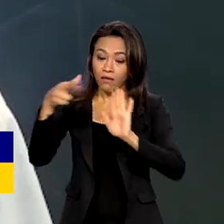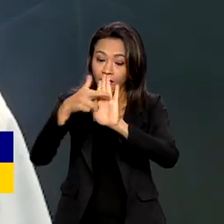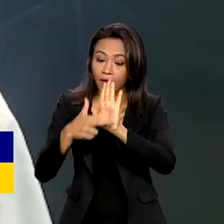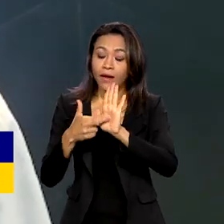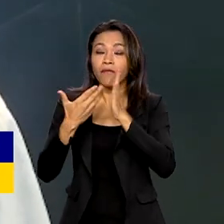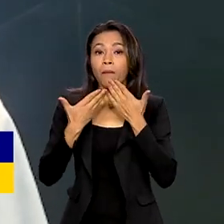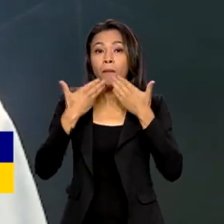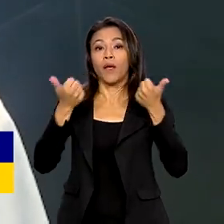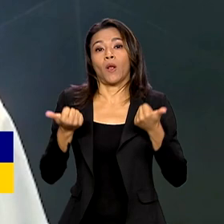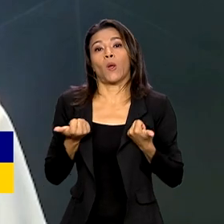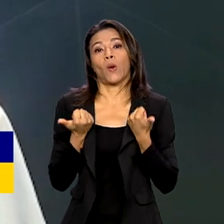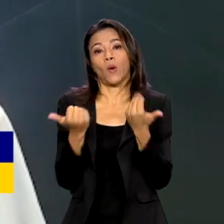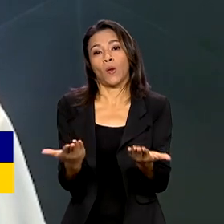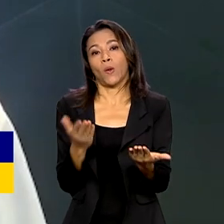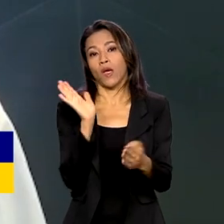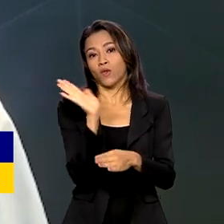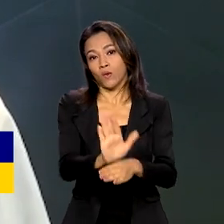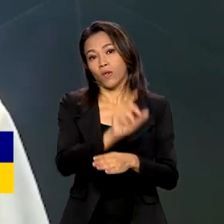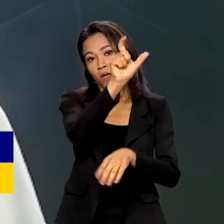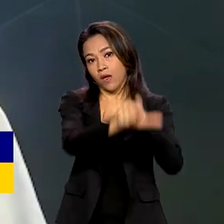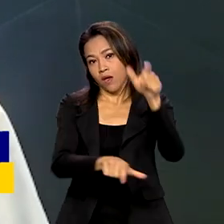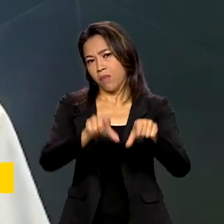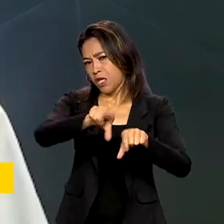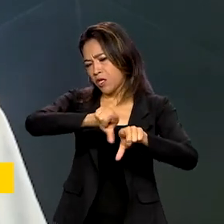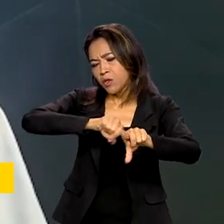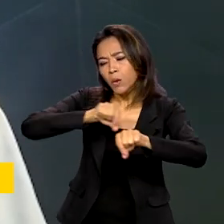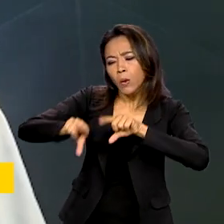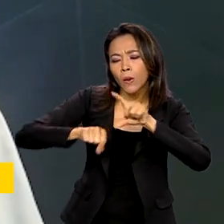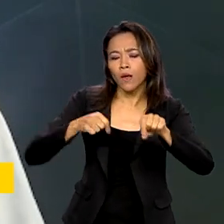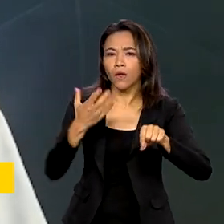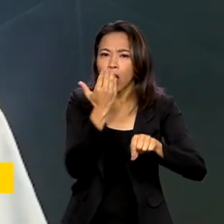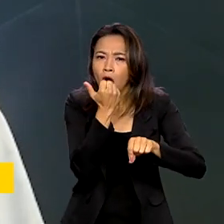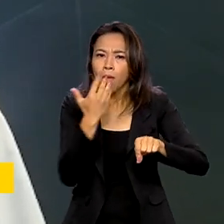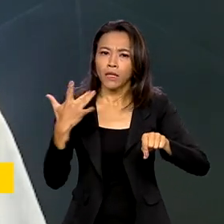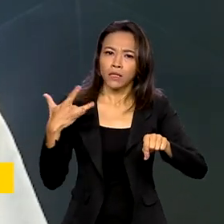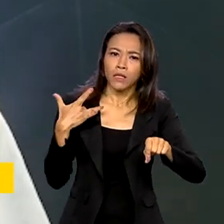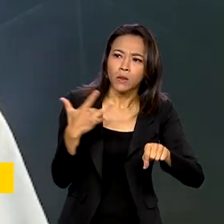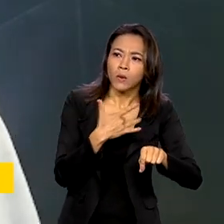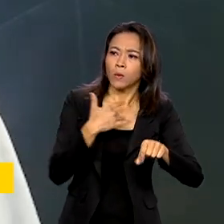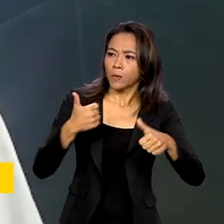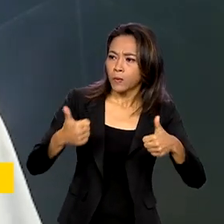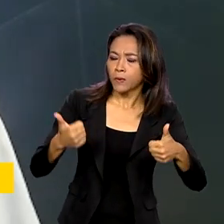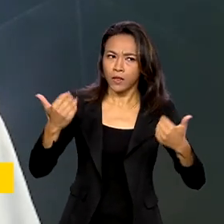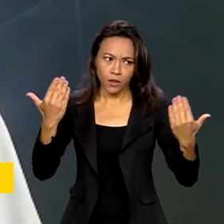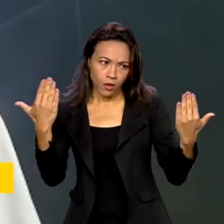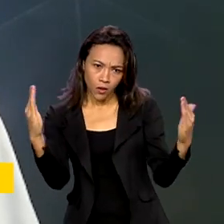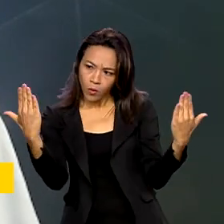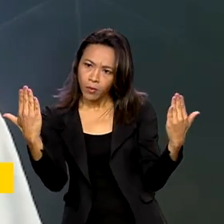melhorar a qualidade da sua alimentação, bem como facilitar, inclusive, a comparação, né, entre os diferentes produtos.